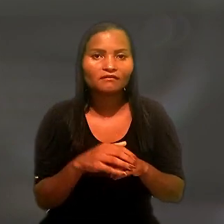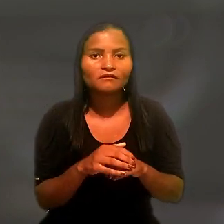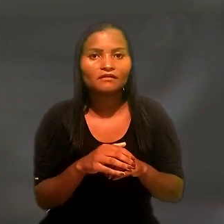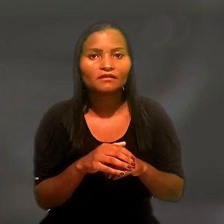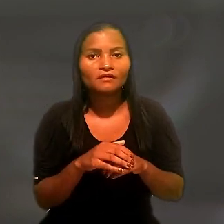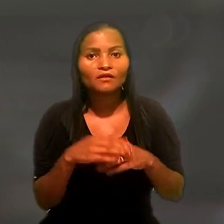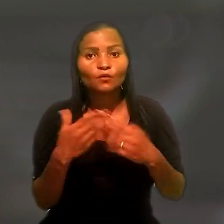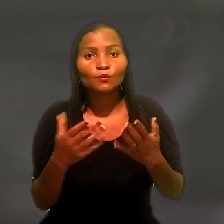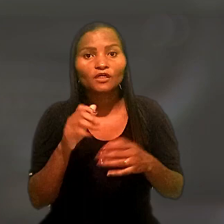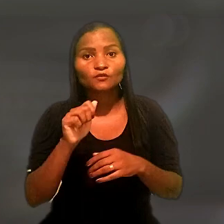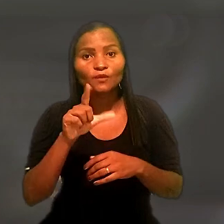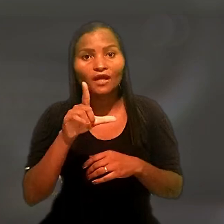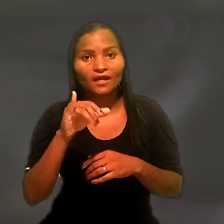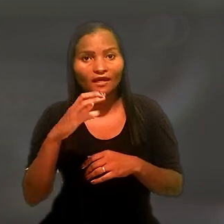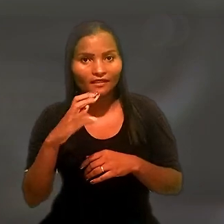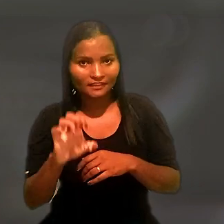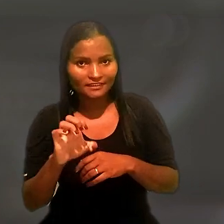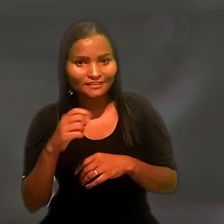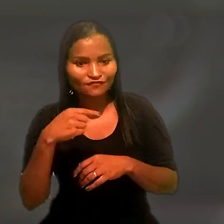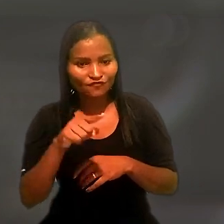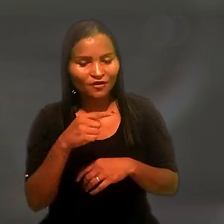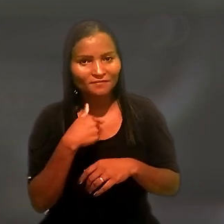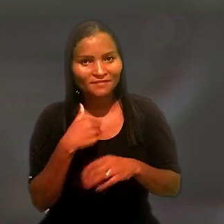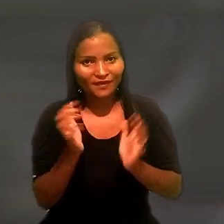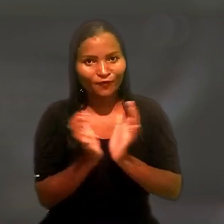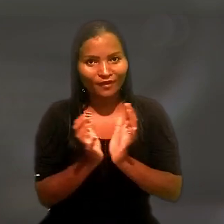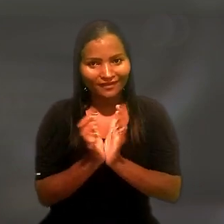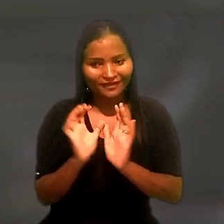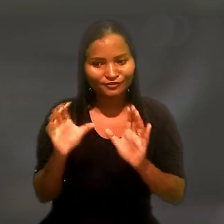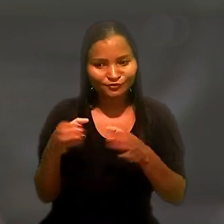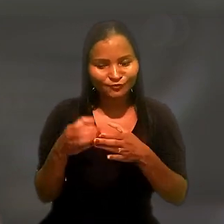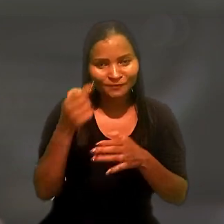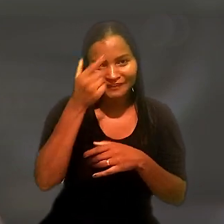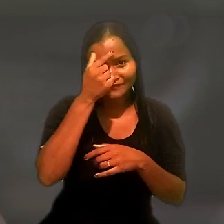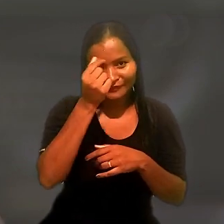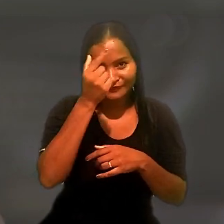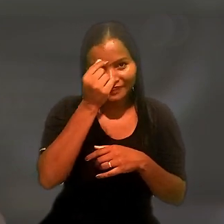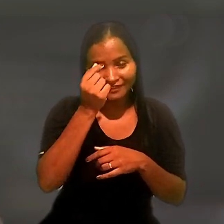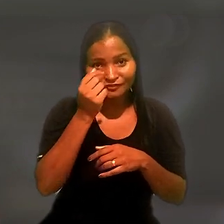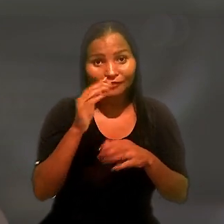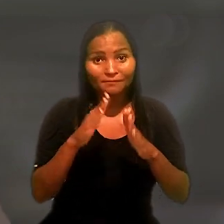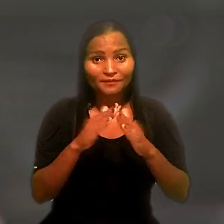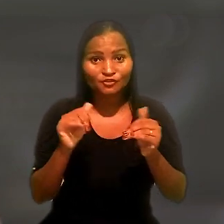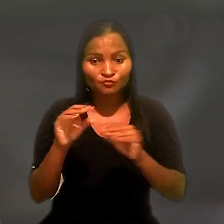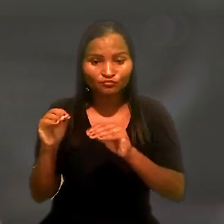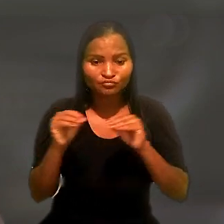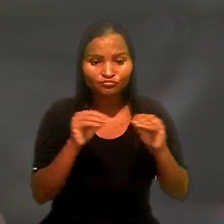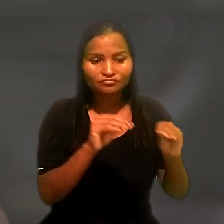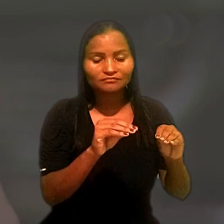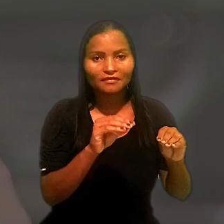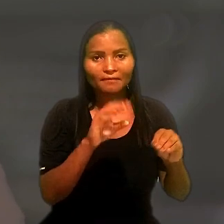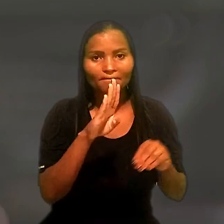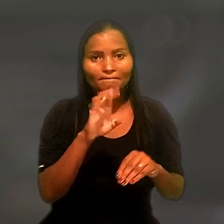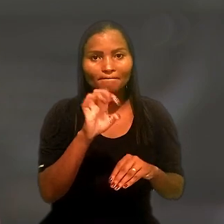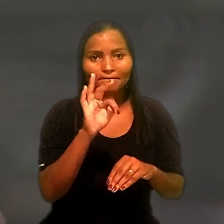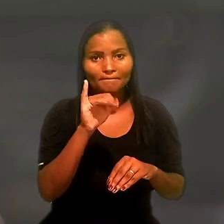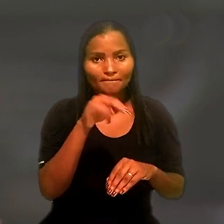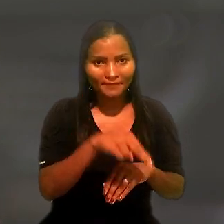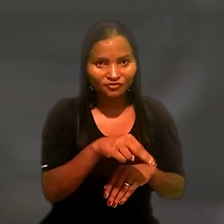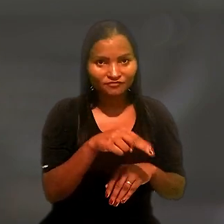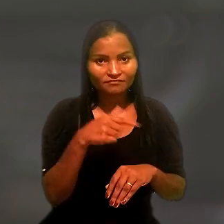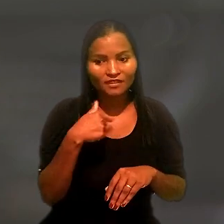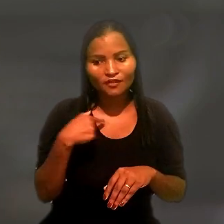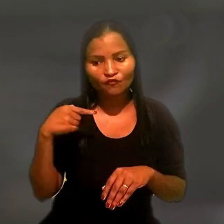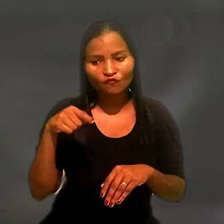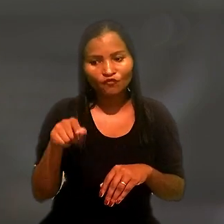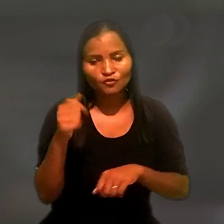a Alice Monteiro de Barros, que foi minha colega de turma na faculdade, ela pediu remoção para Betim, e